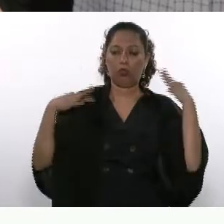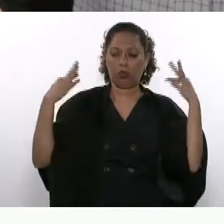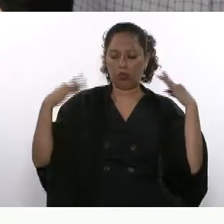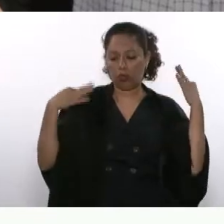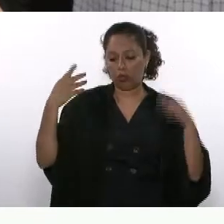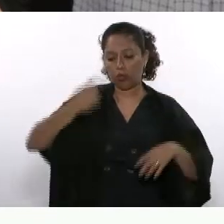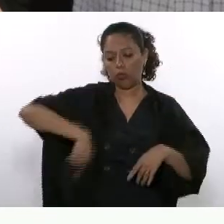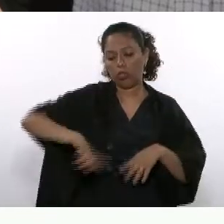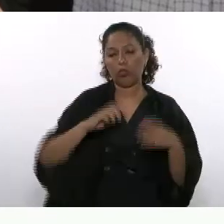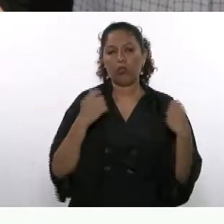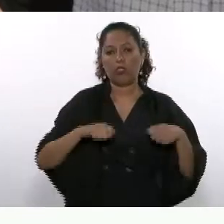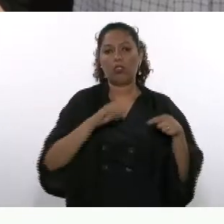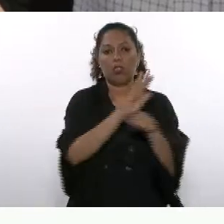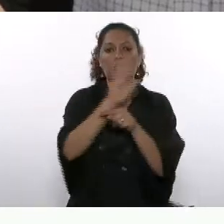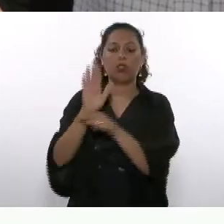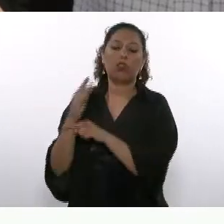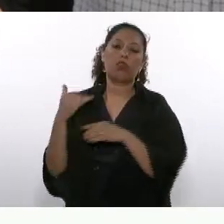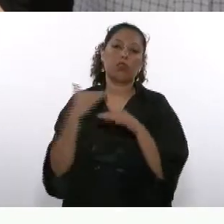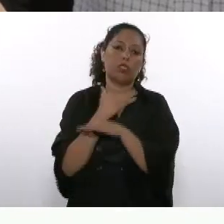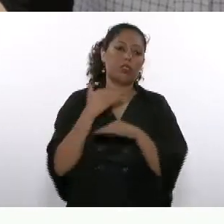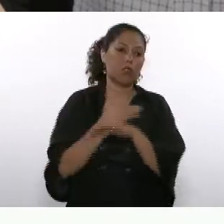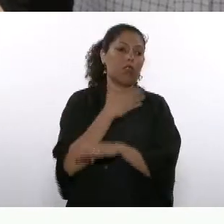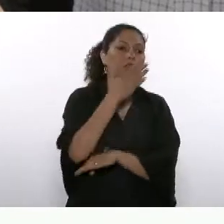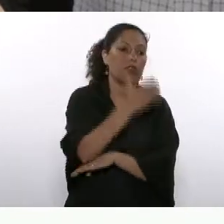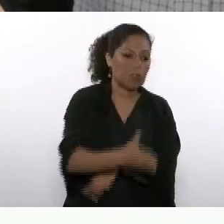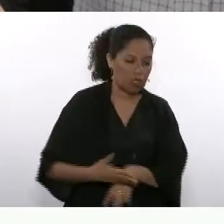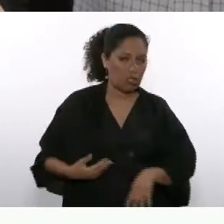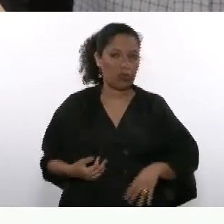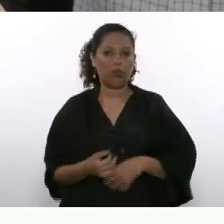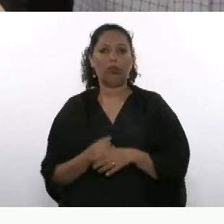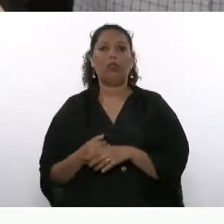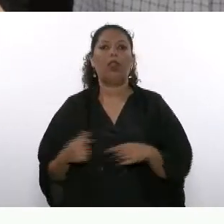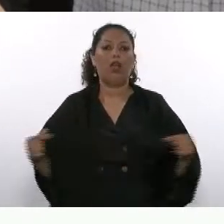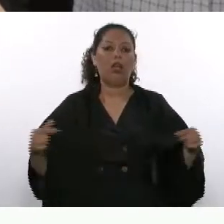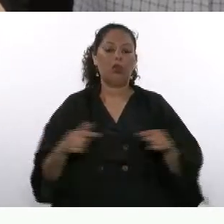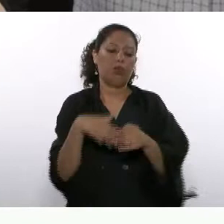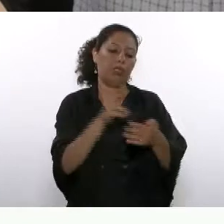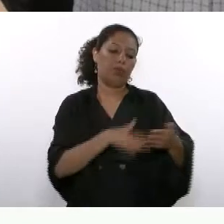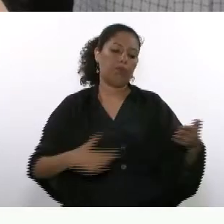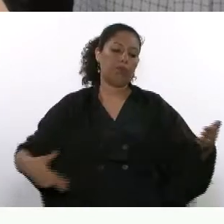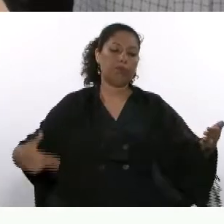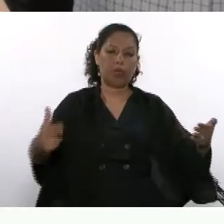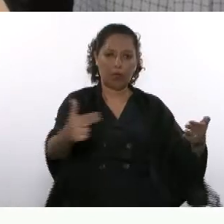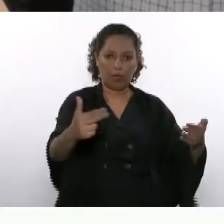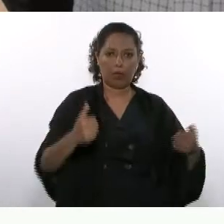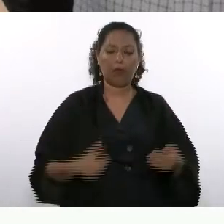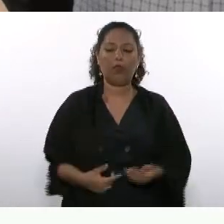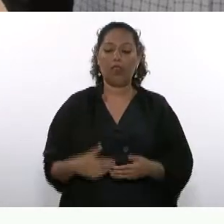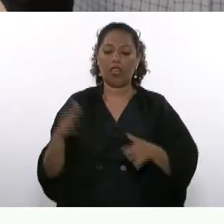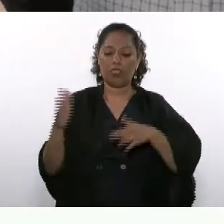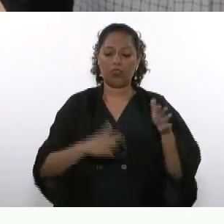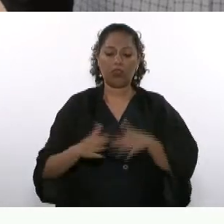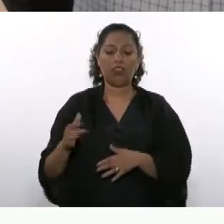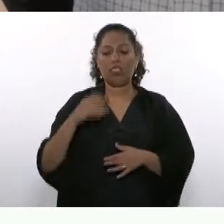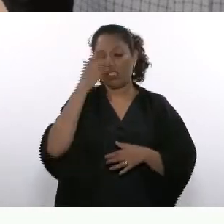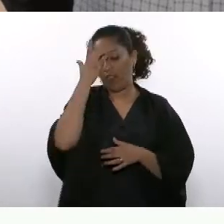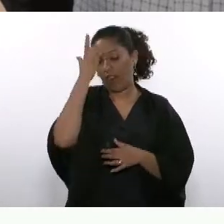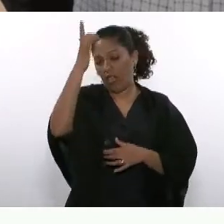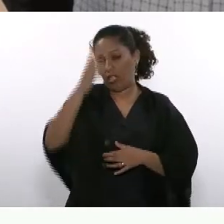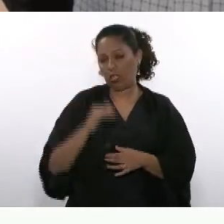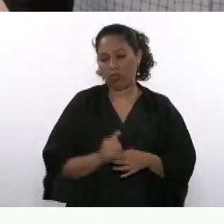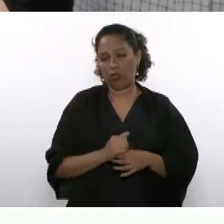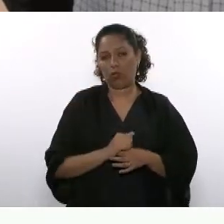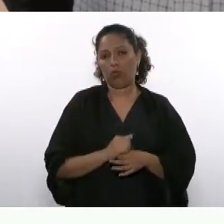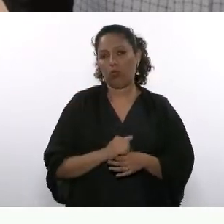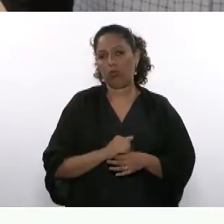ajudar os municípios a entrarem no mapa. E até então, era muito mais fácil a entrada dos municípios no mapa.